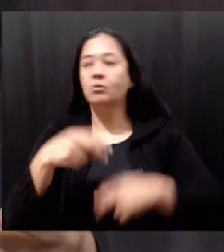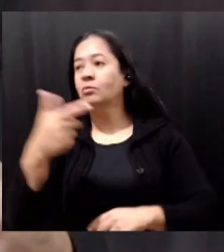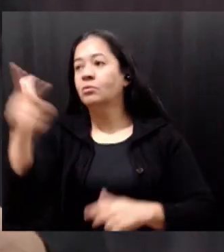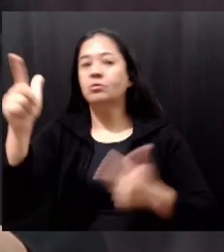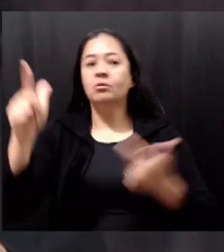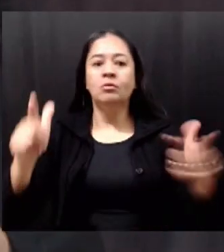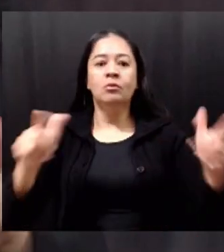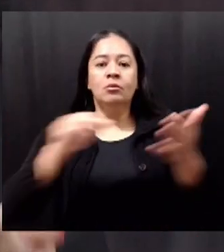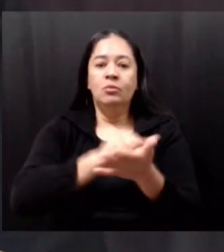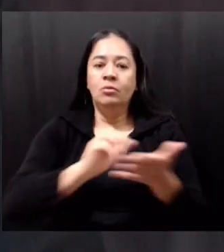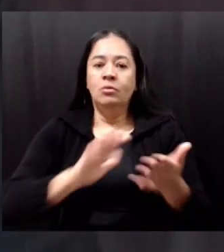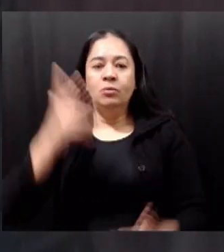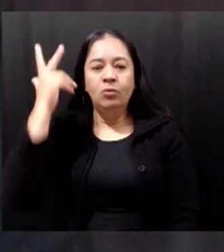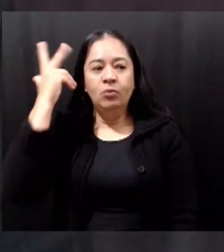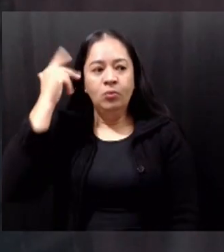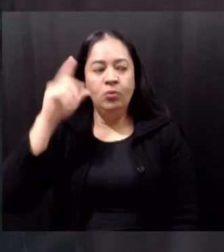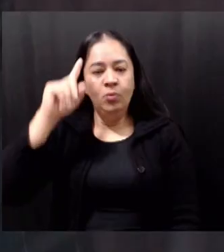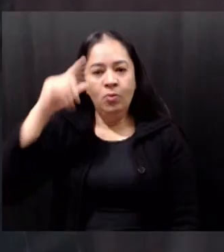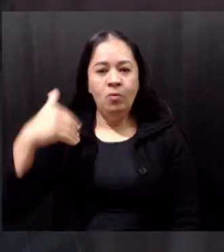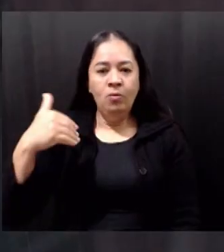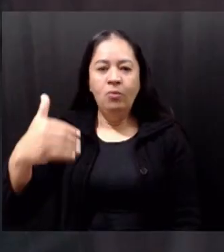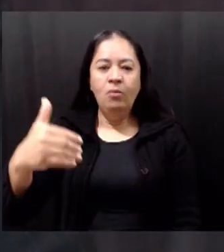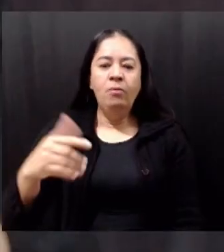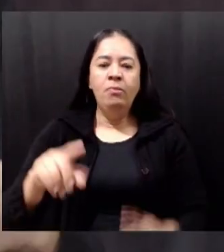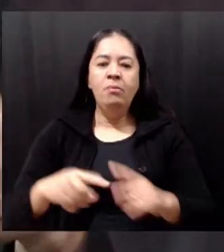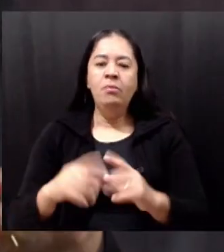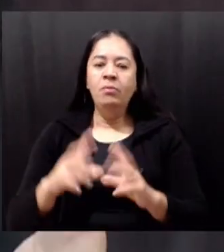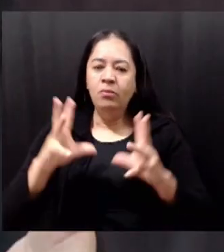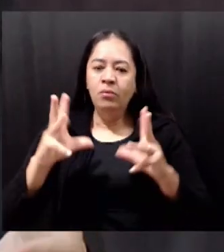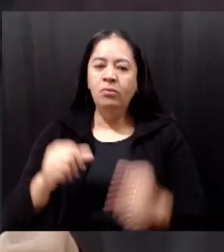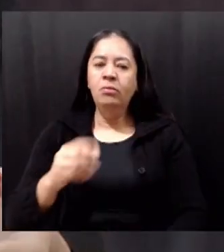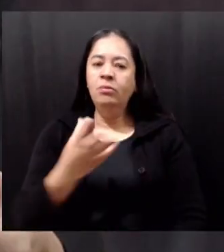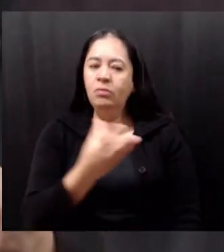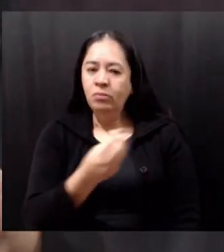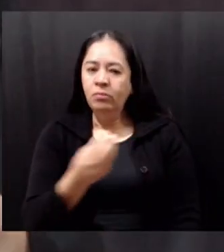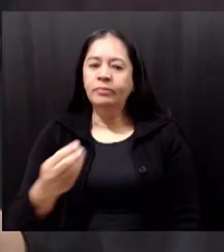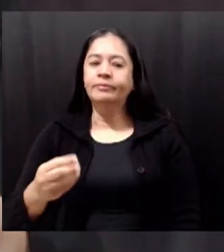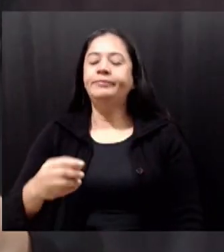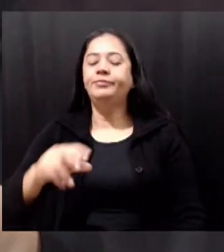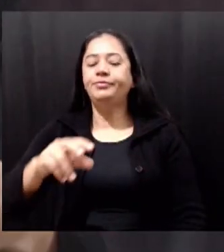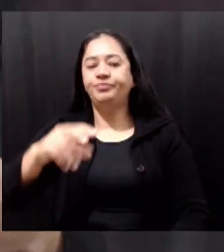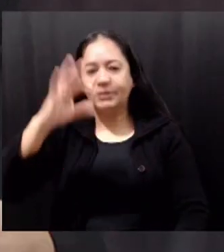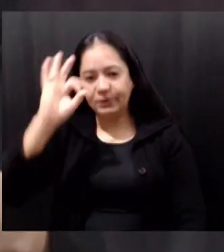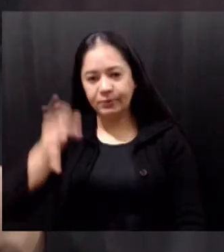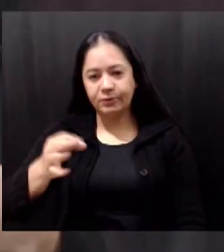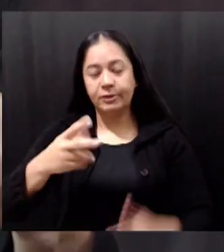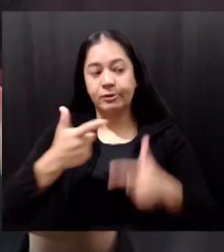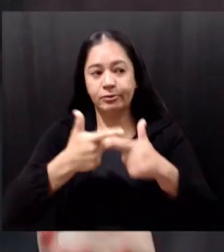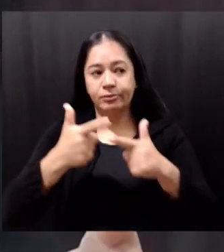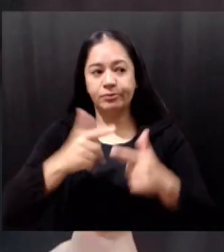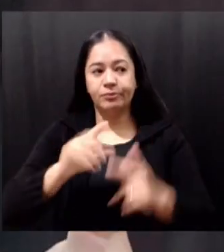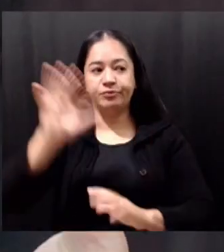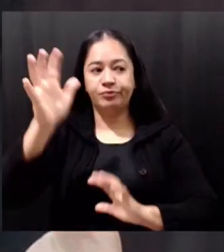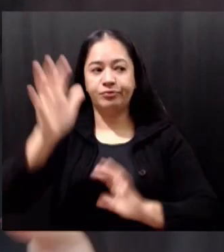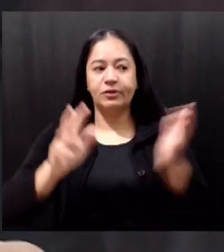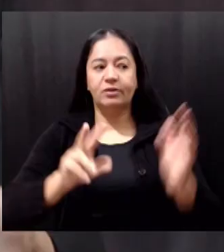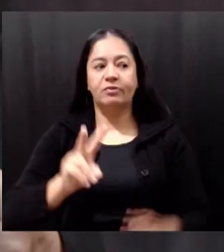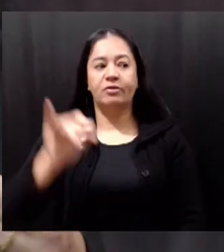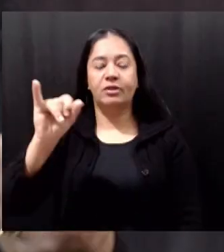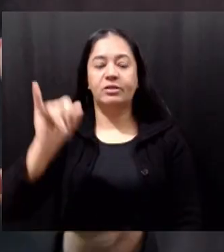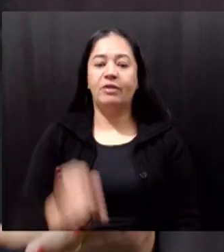dia. E tudo que é excessivo, com certeza, vai trazer problemas e vai trazer problemas